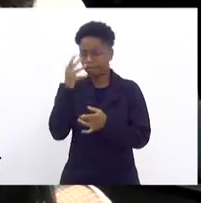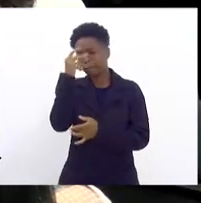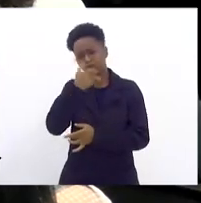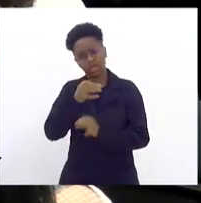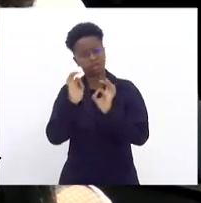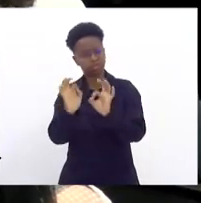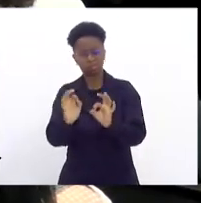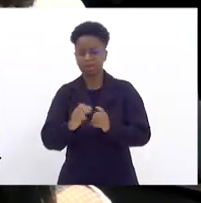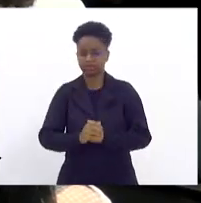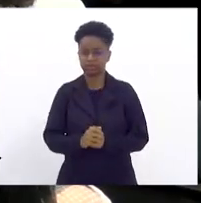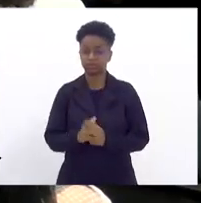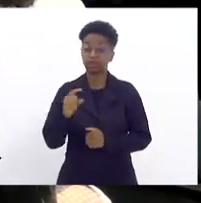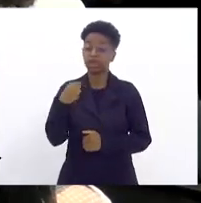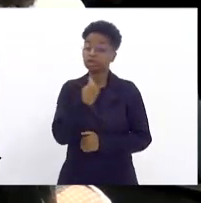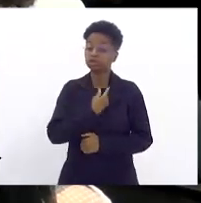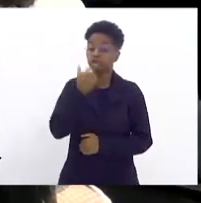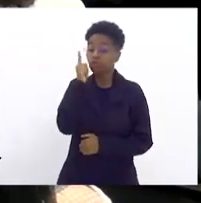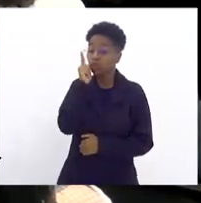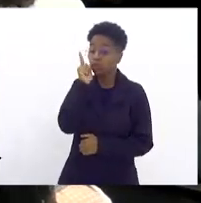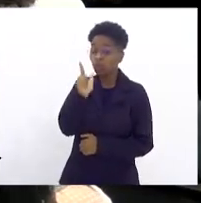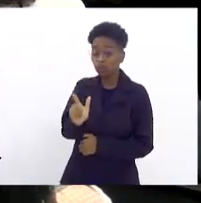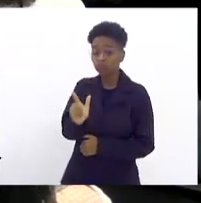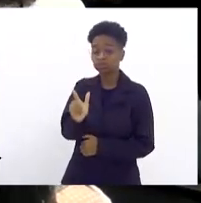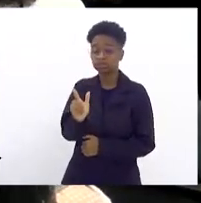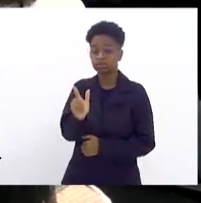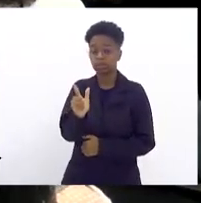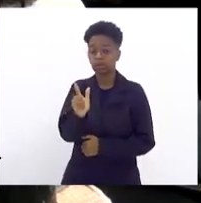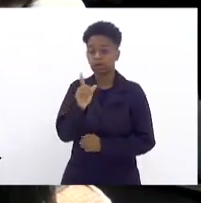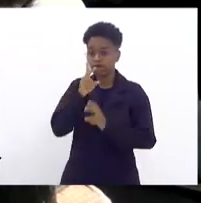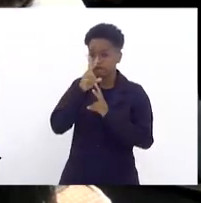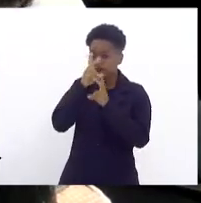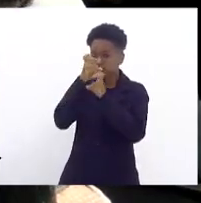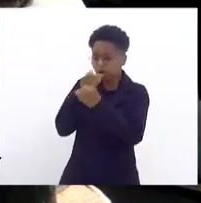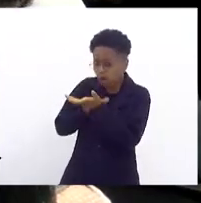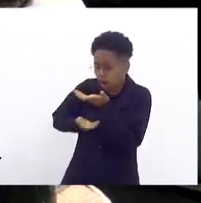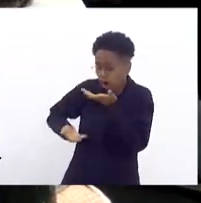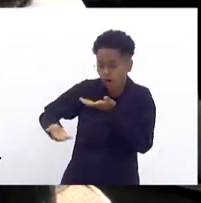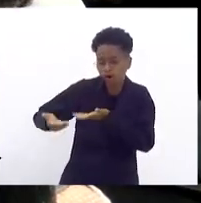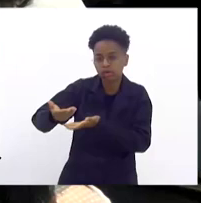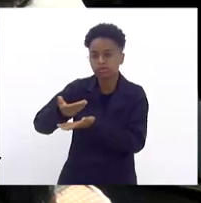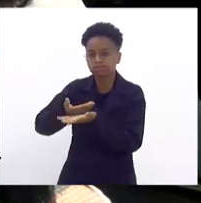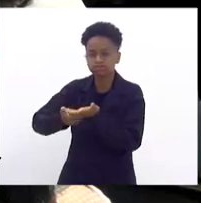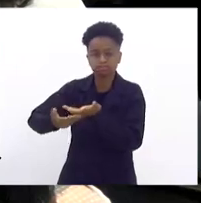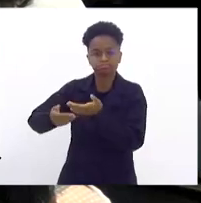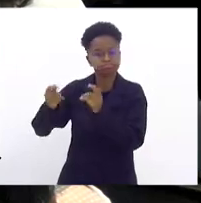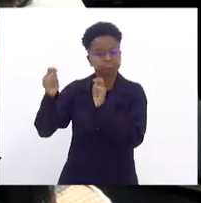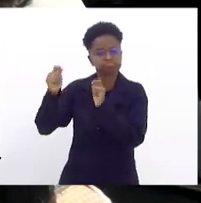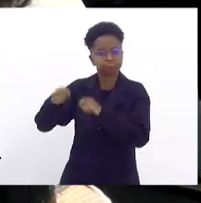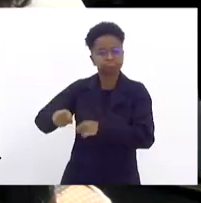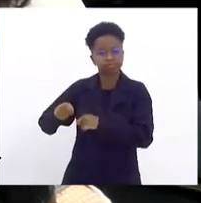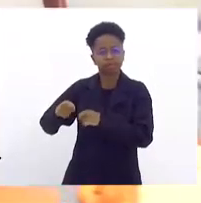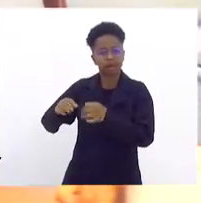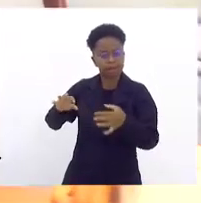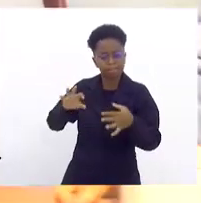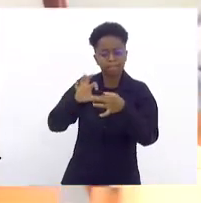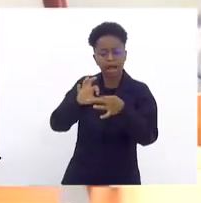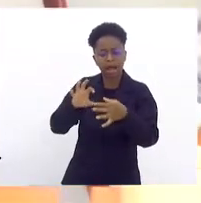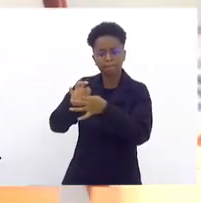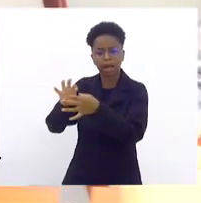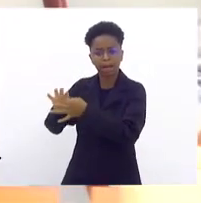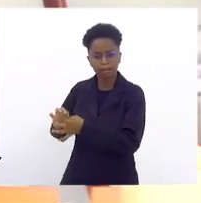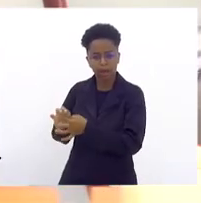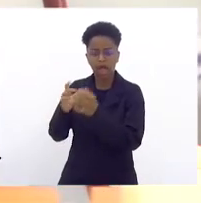conseguir fazer com que as forças né se sejam cada vez mais convergentes a aquilo que